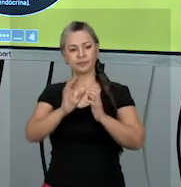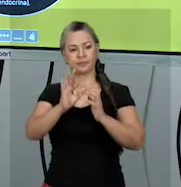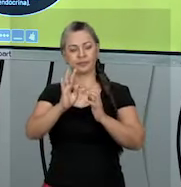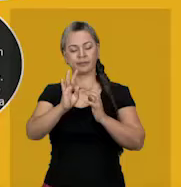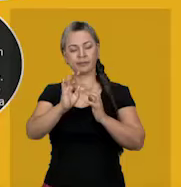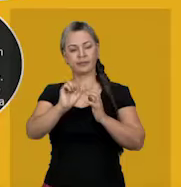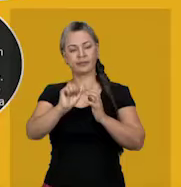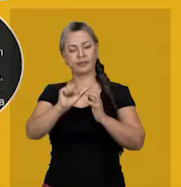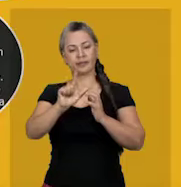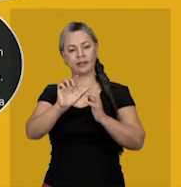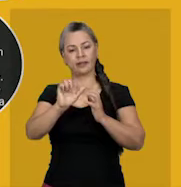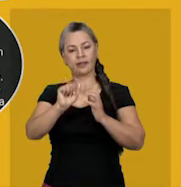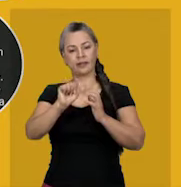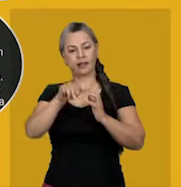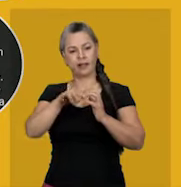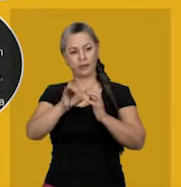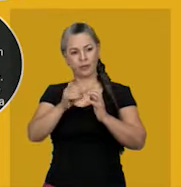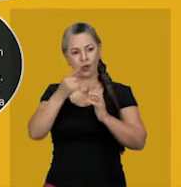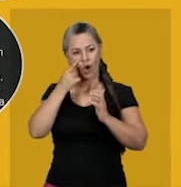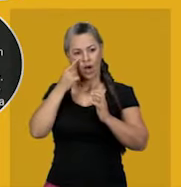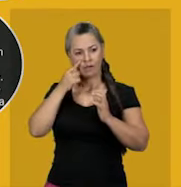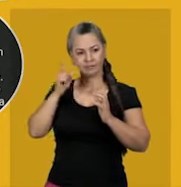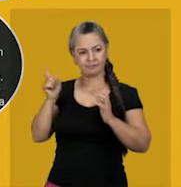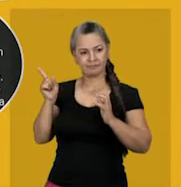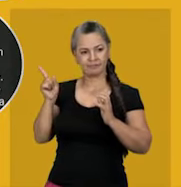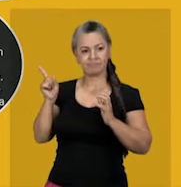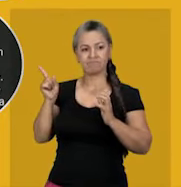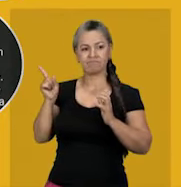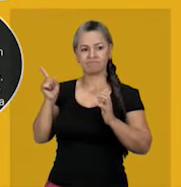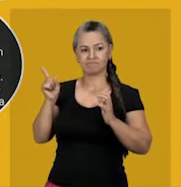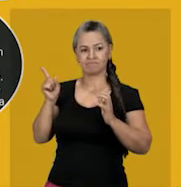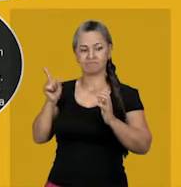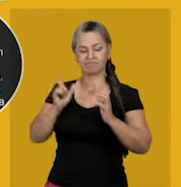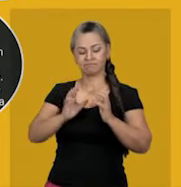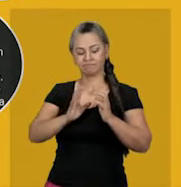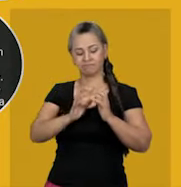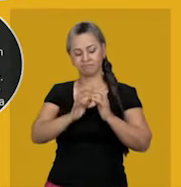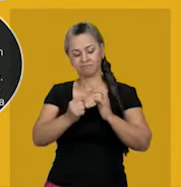O tálamo, que é essa região aqui, ó,